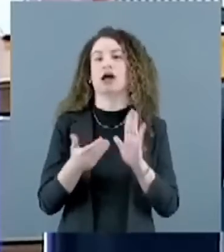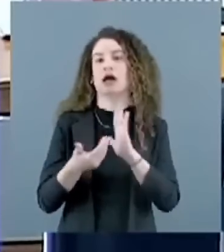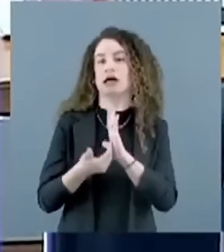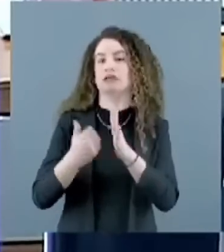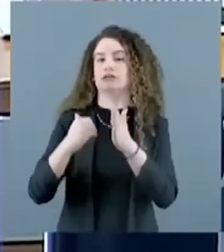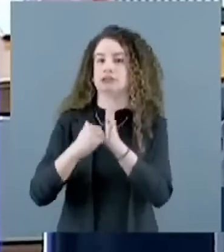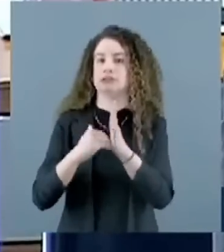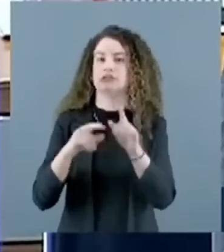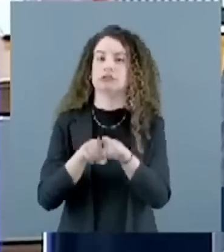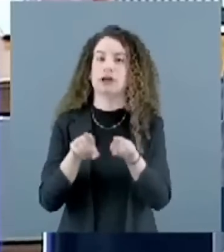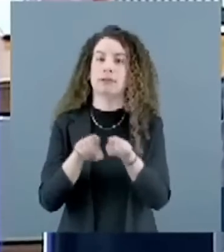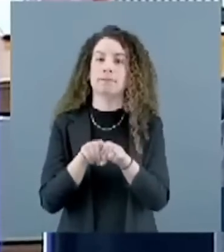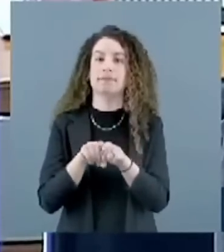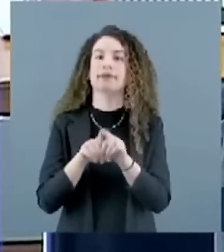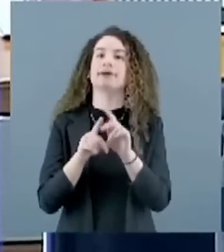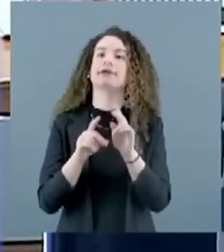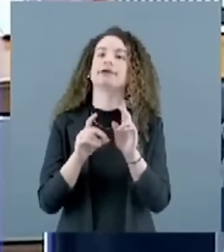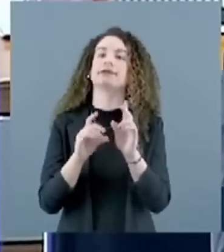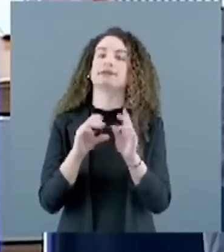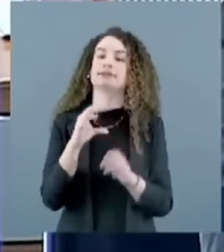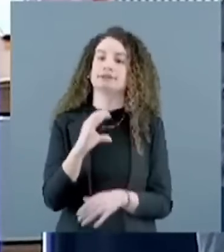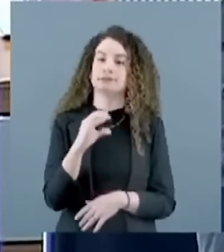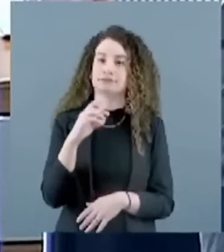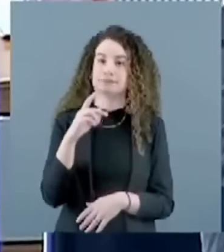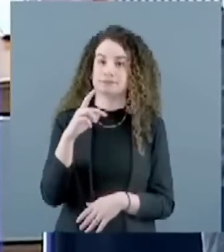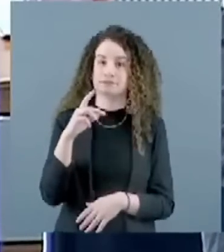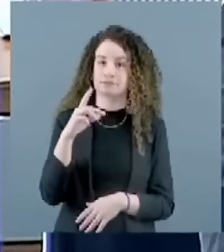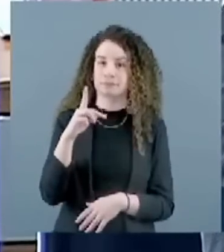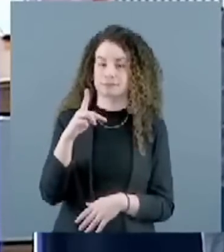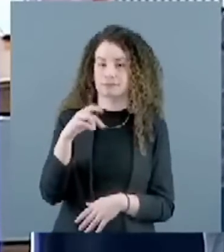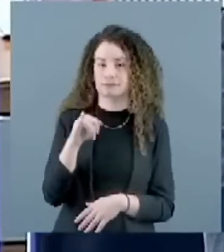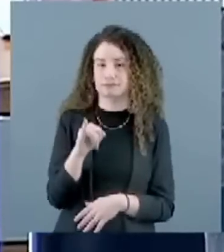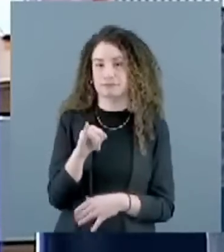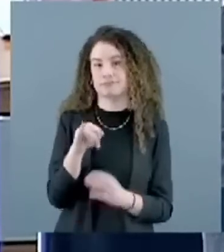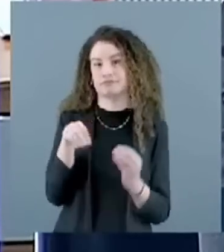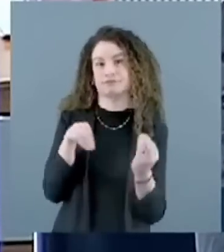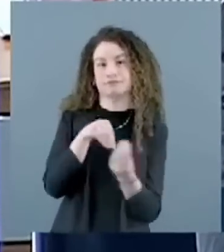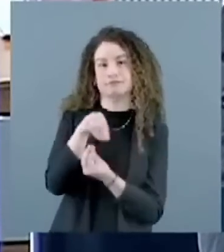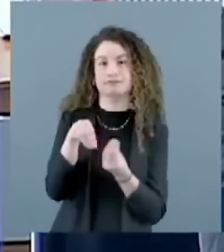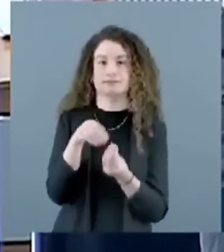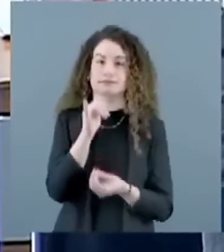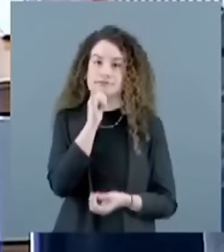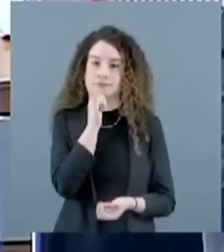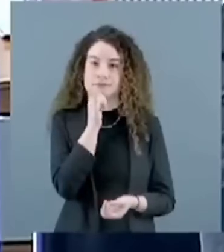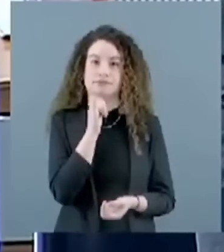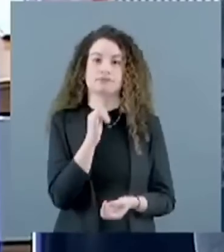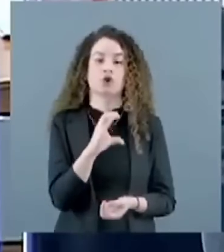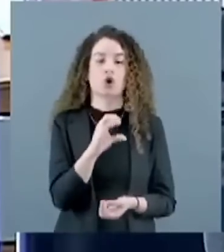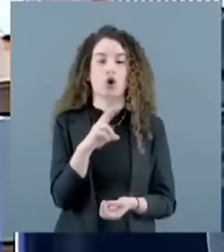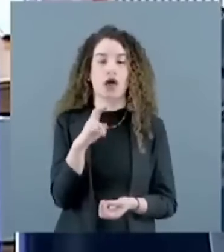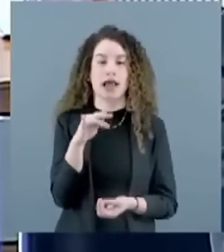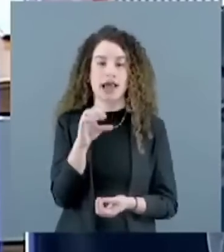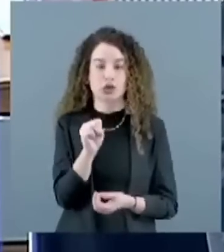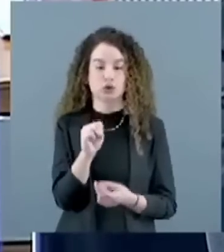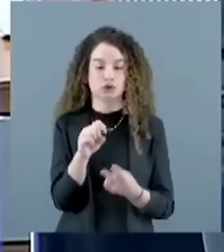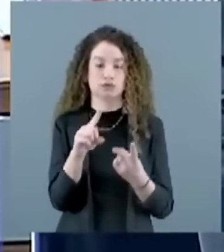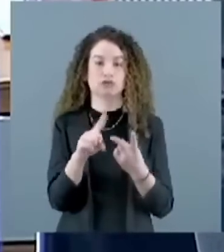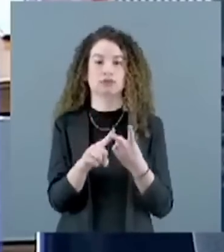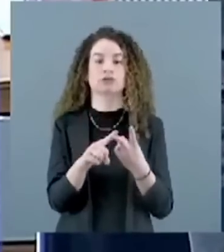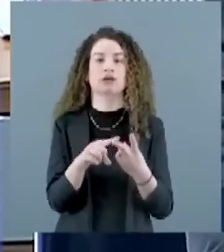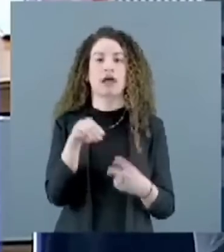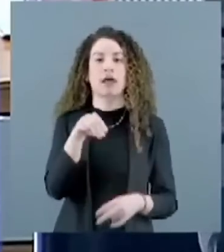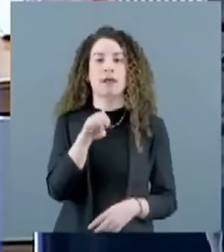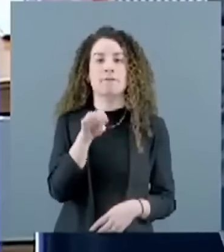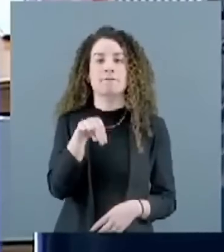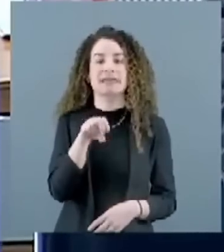CPIs mistas. Cito um exemplo, na CPI dos Correios e do Mensalão, inúmeros parlamentares